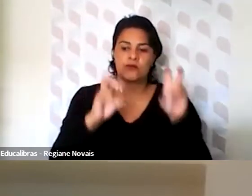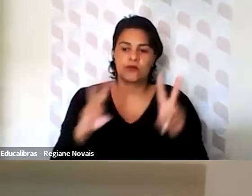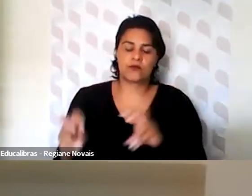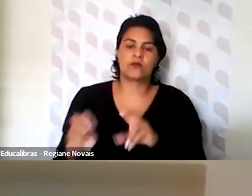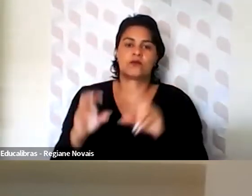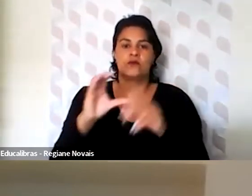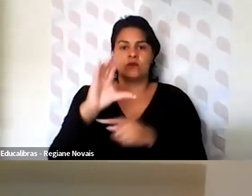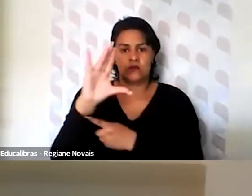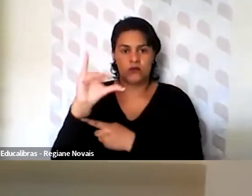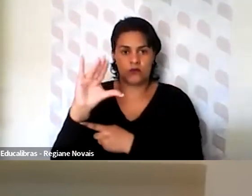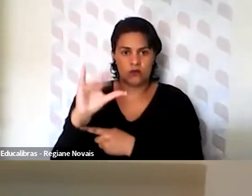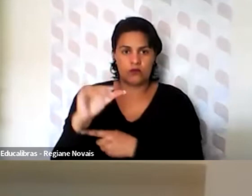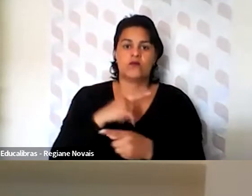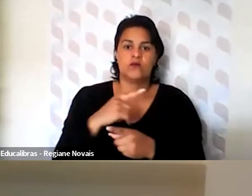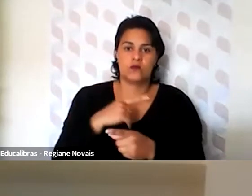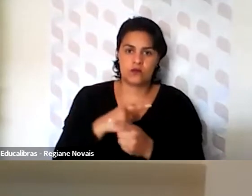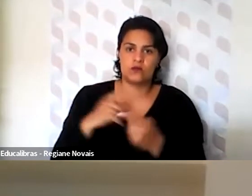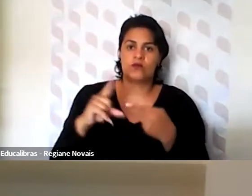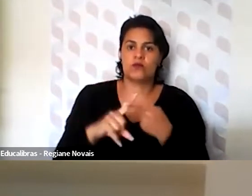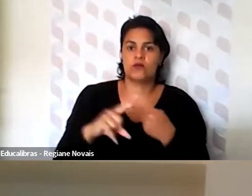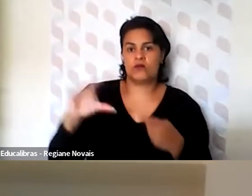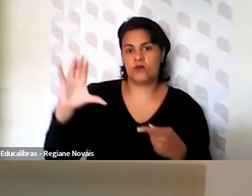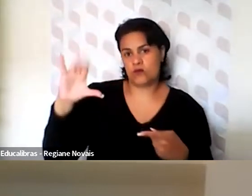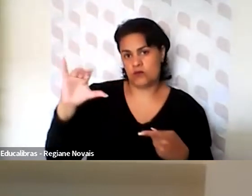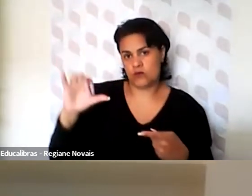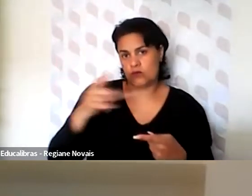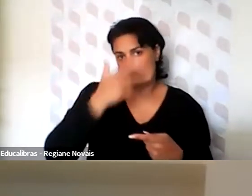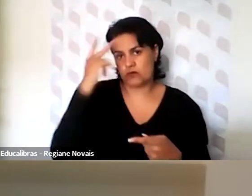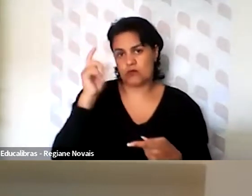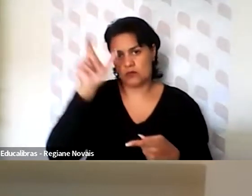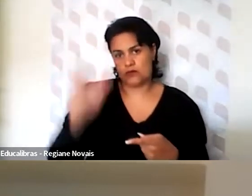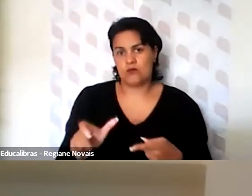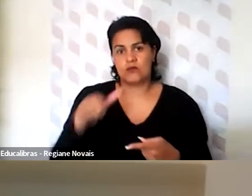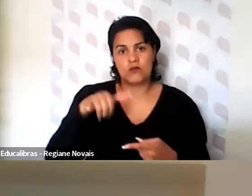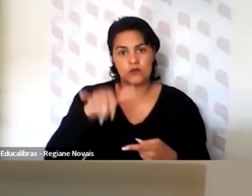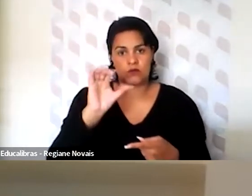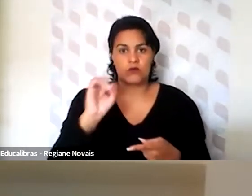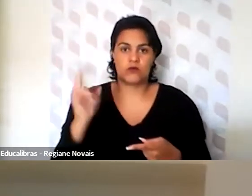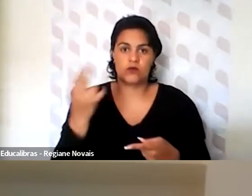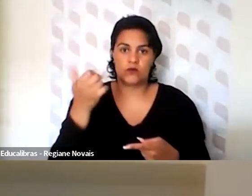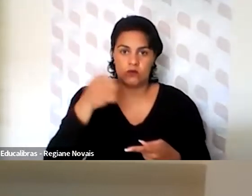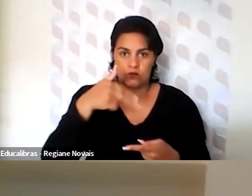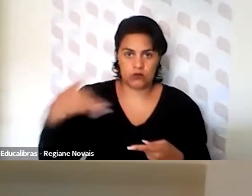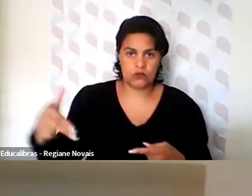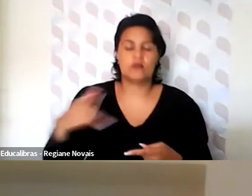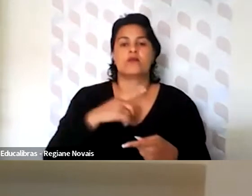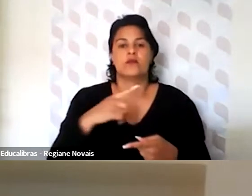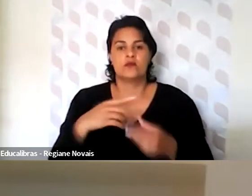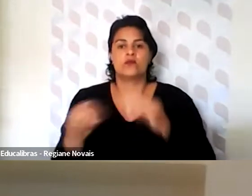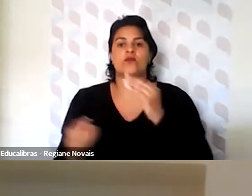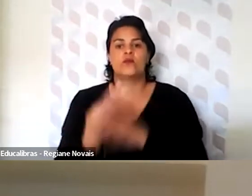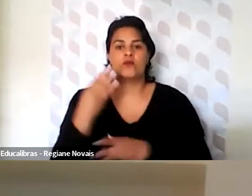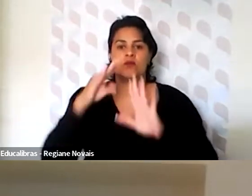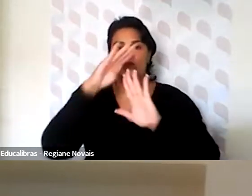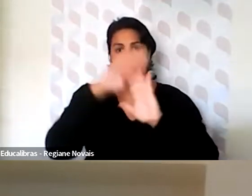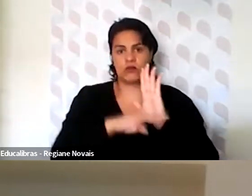Potsdam Institute, pelo cientista Johan Rockström, que tem construído métricas pela Planet Boundaries muito interessantes